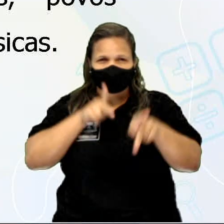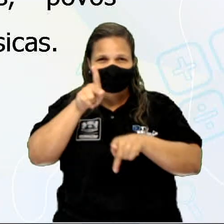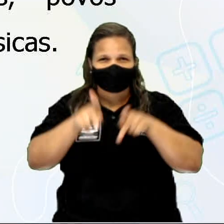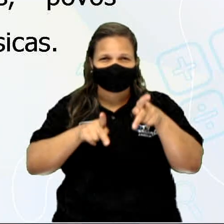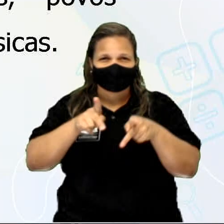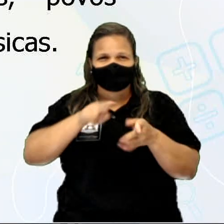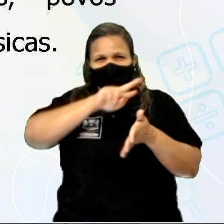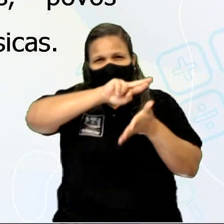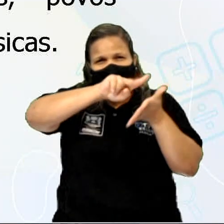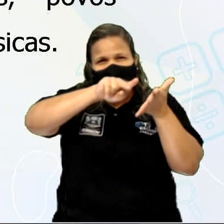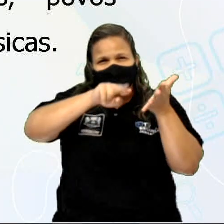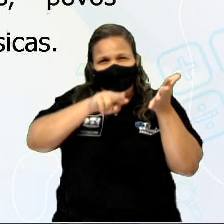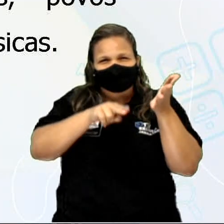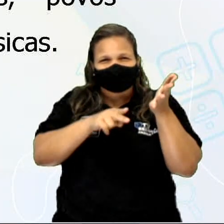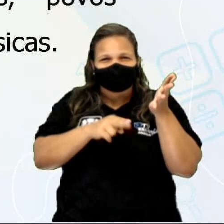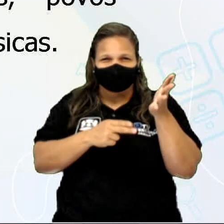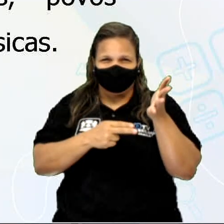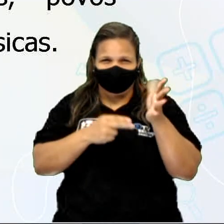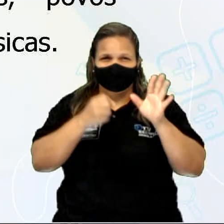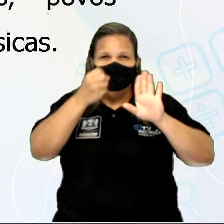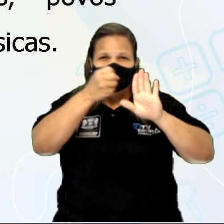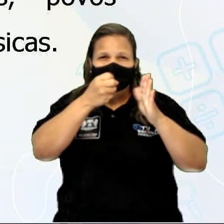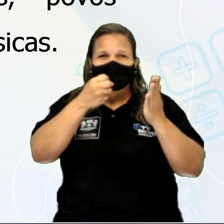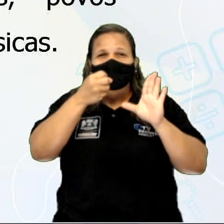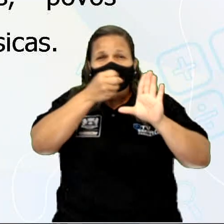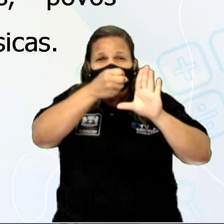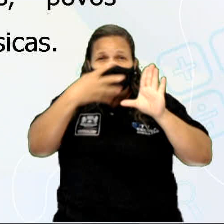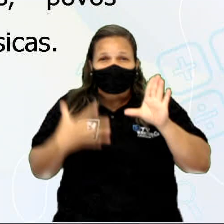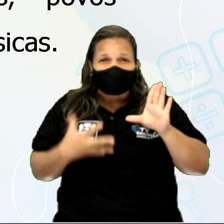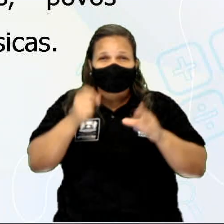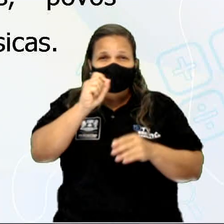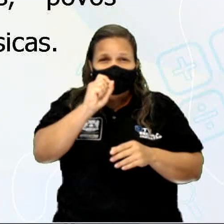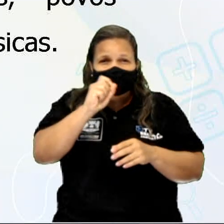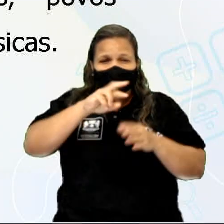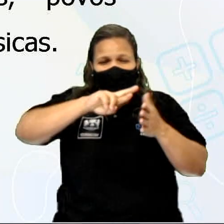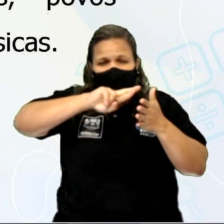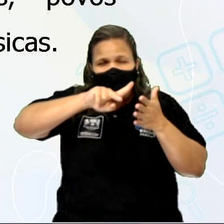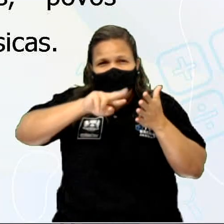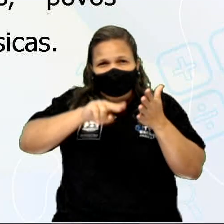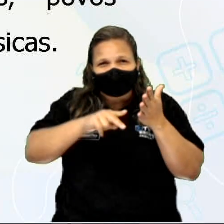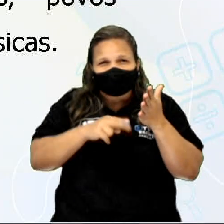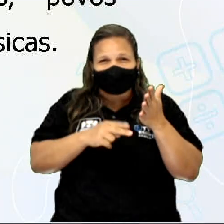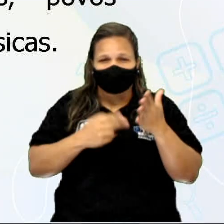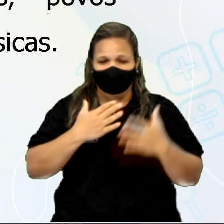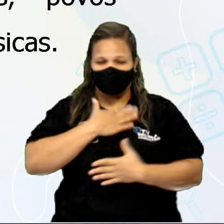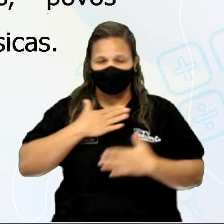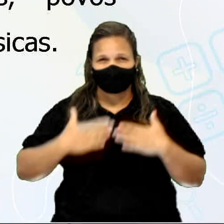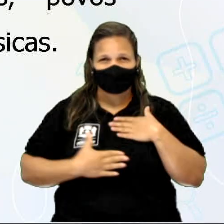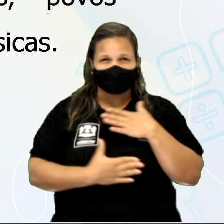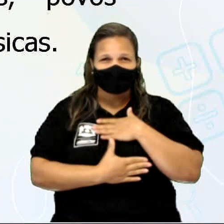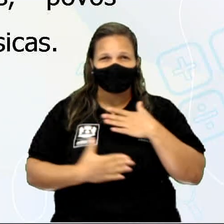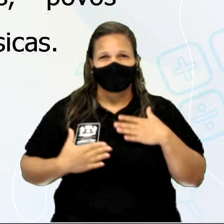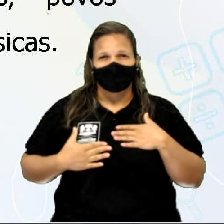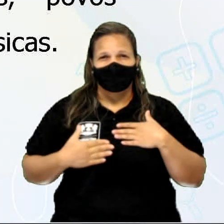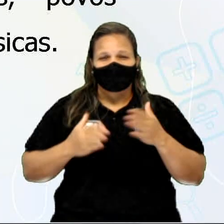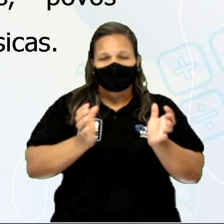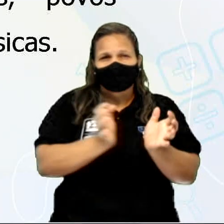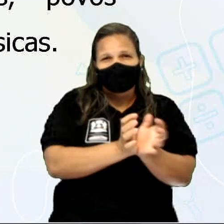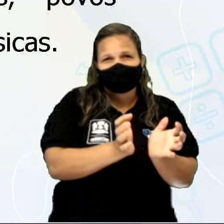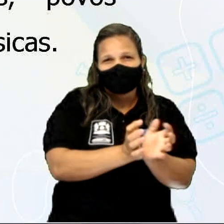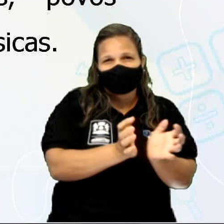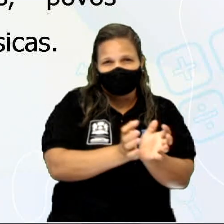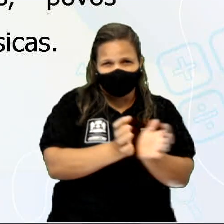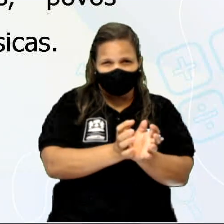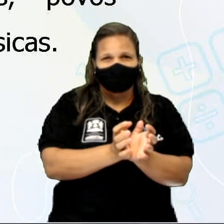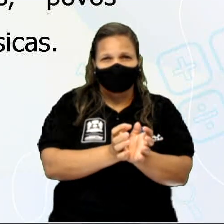adaptados às suas características físicas desses lugares em que eles viviam. A maioria vivendo ainda como bandos ou tribos, e poucos com um